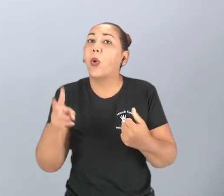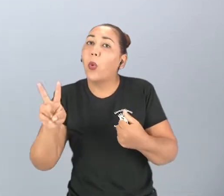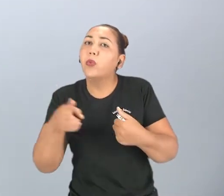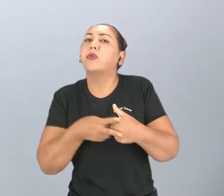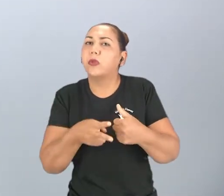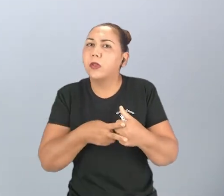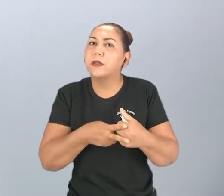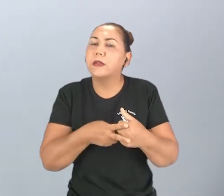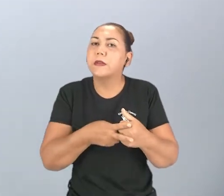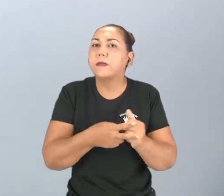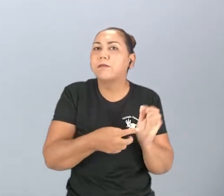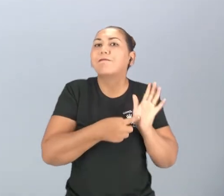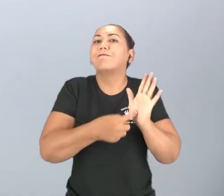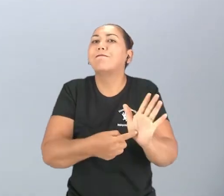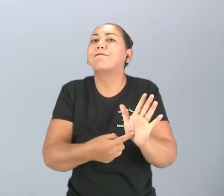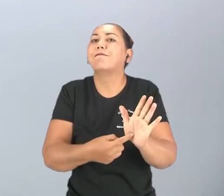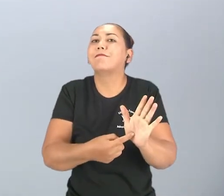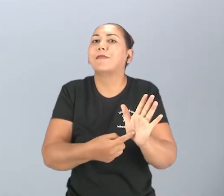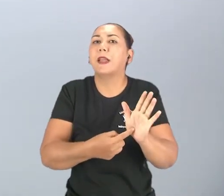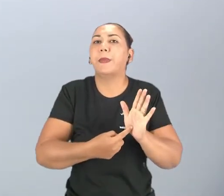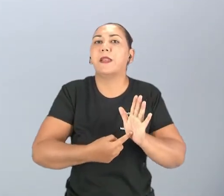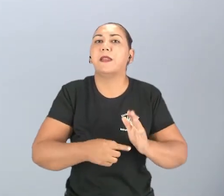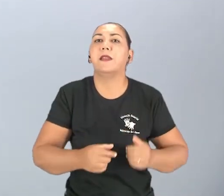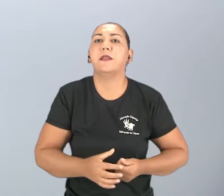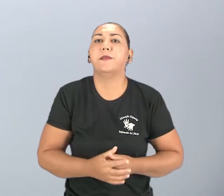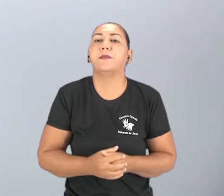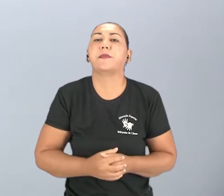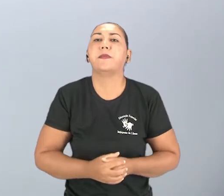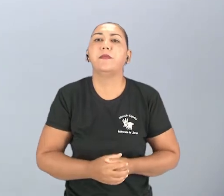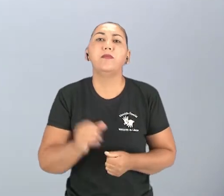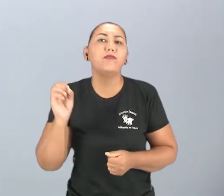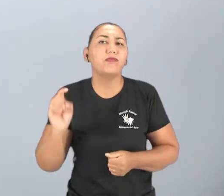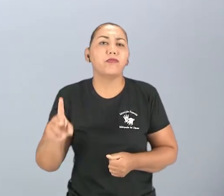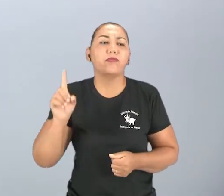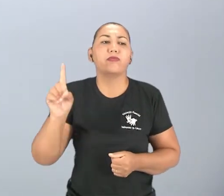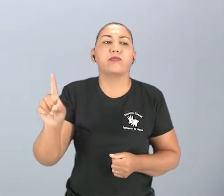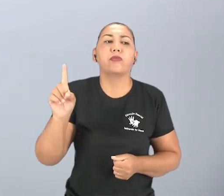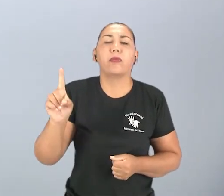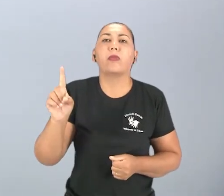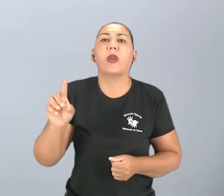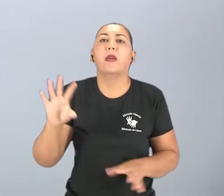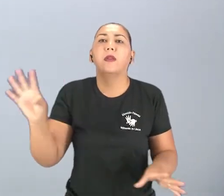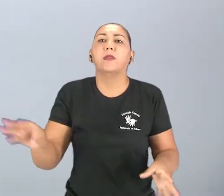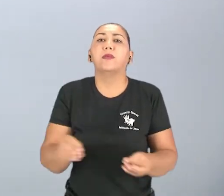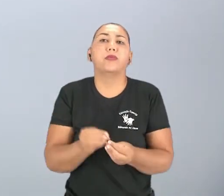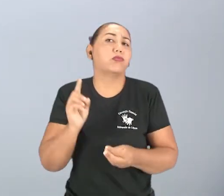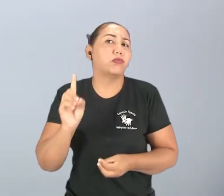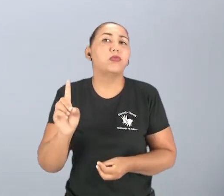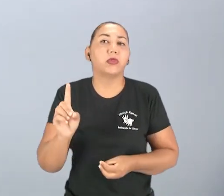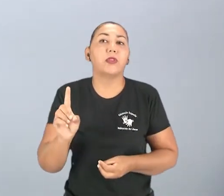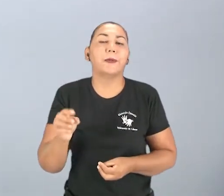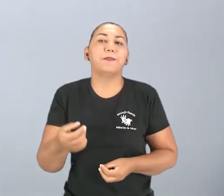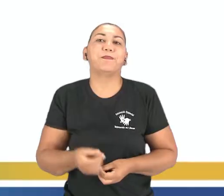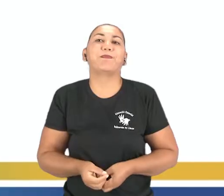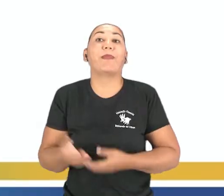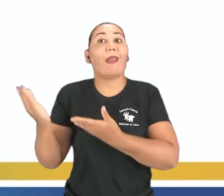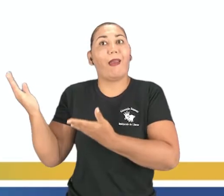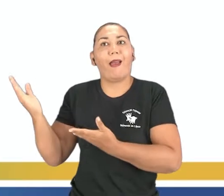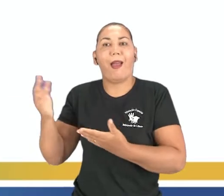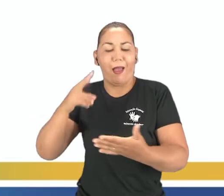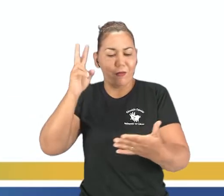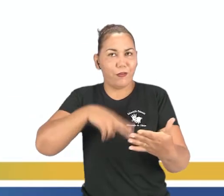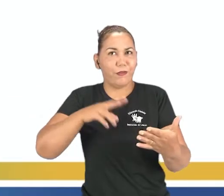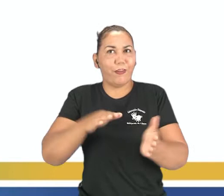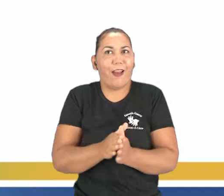tendo dois verbos, nós vamos dizer que temos apenas uma oração, tá bom? Olha só, estou lendo o livro, quero ver